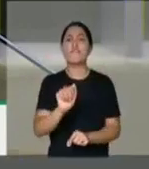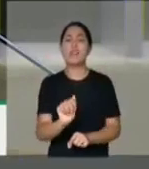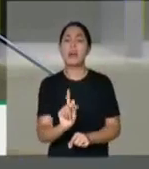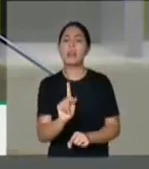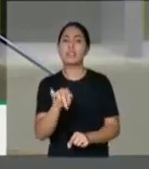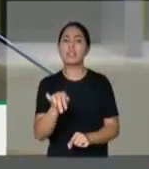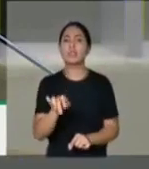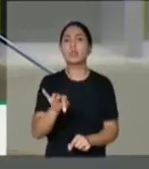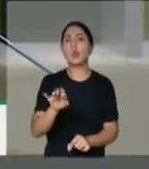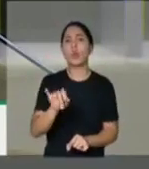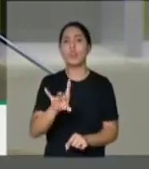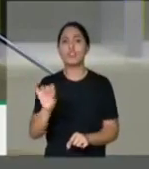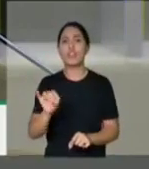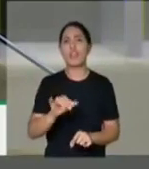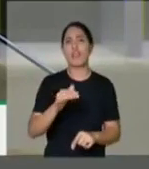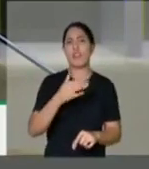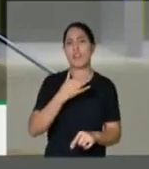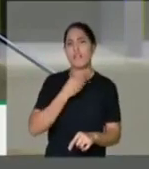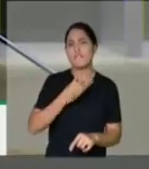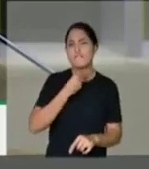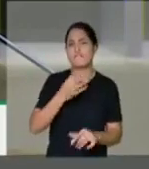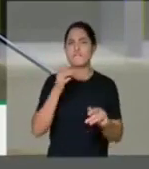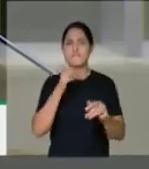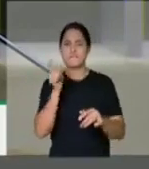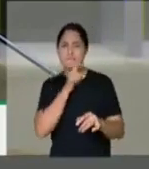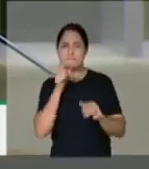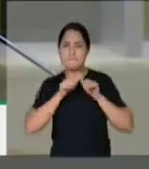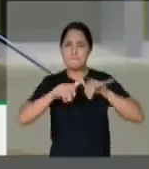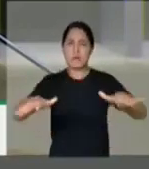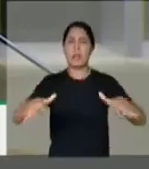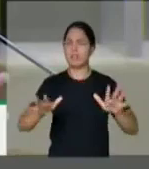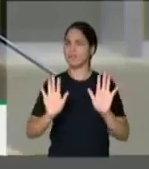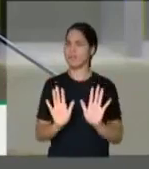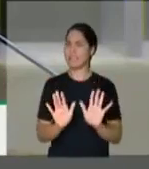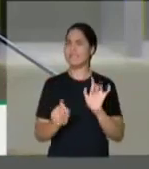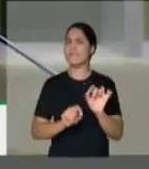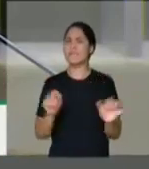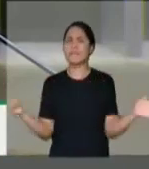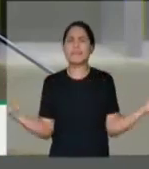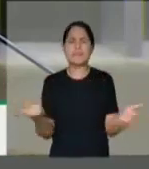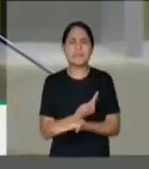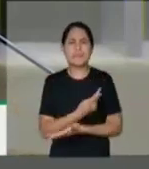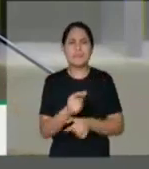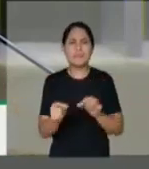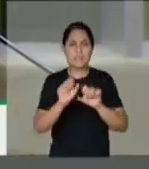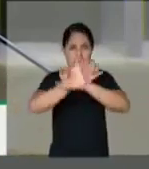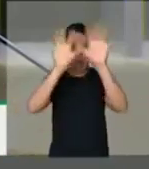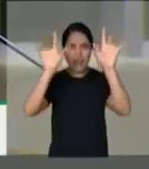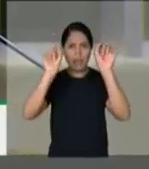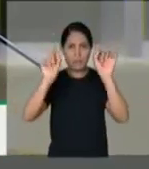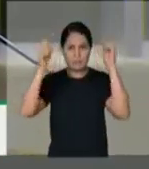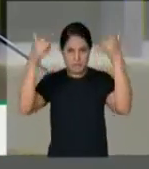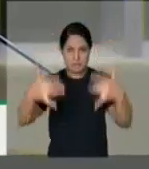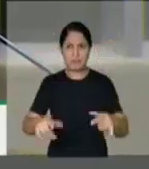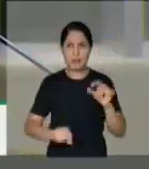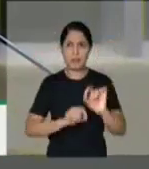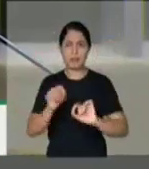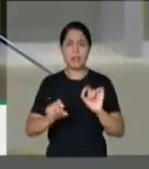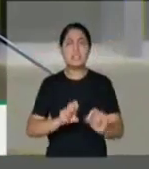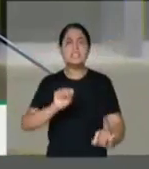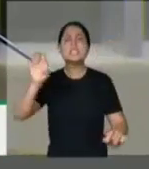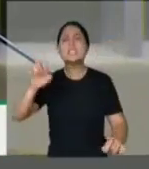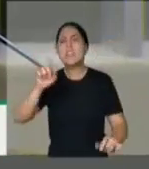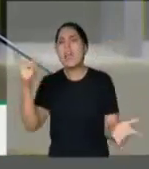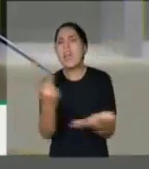factoide aquela matéria. Mas a questão que precisa ser colocada com muita clareza é que, se está